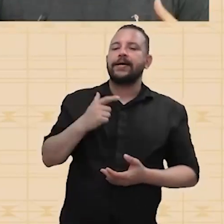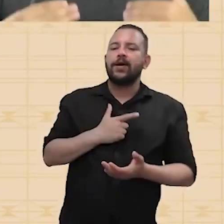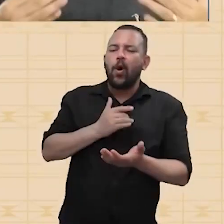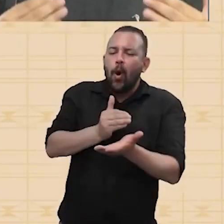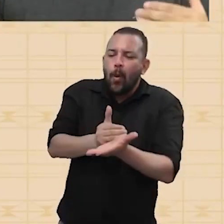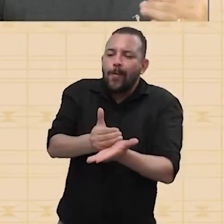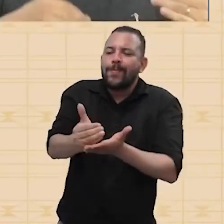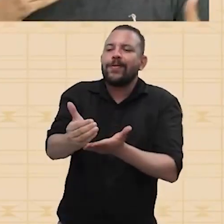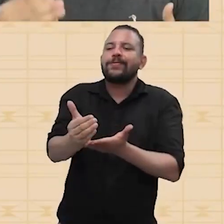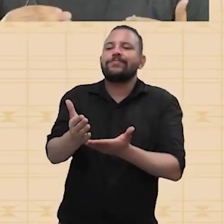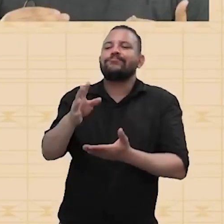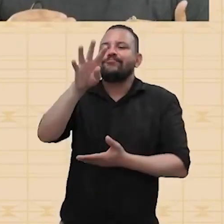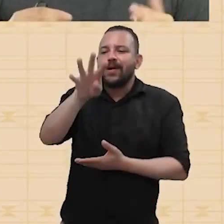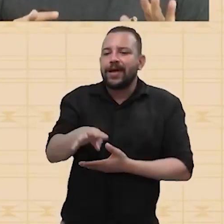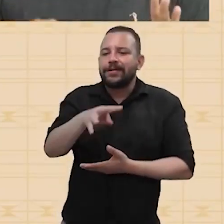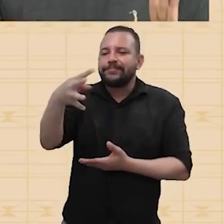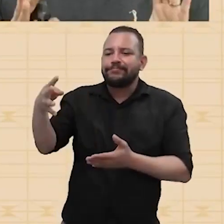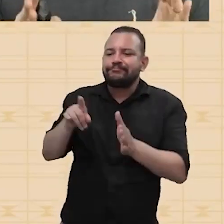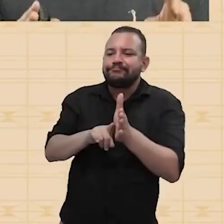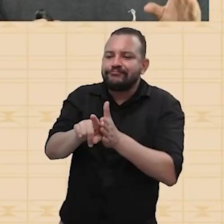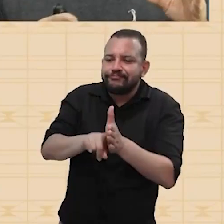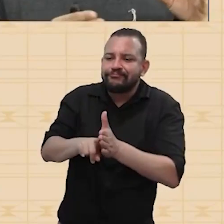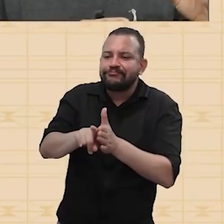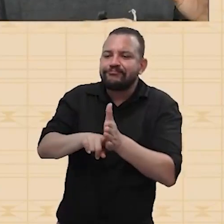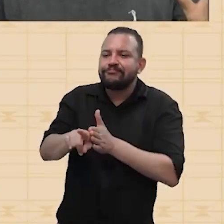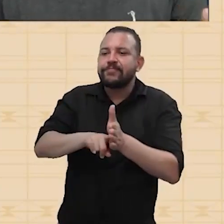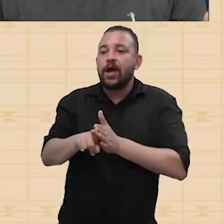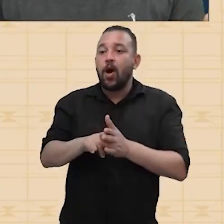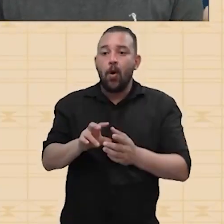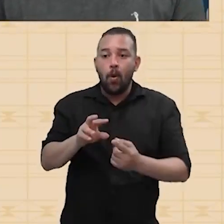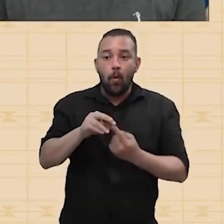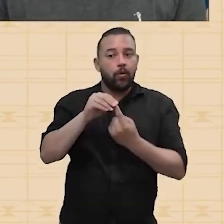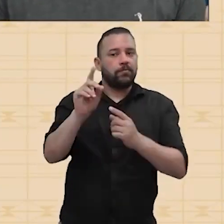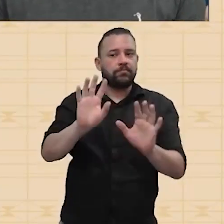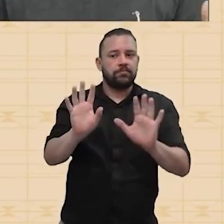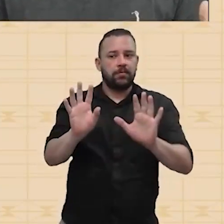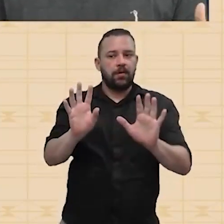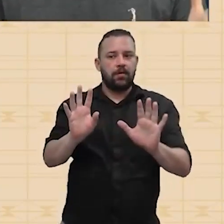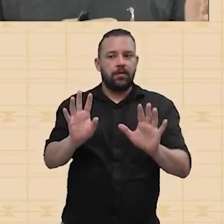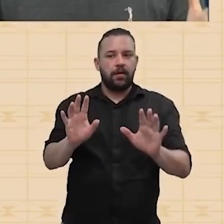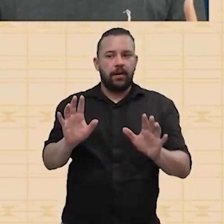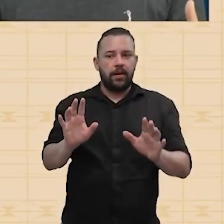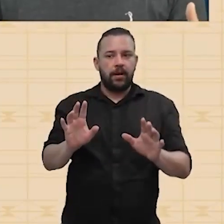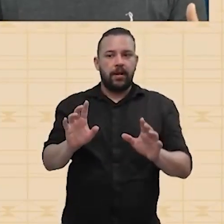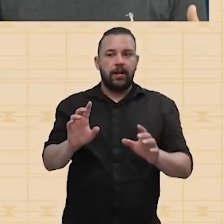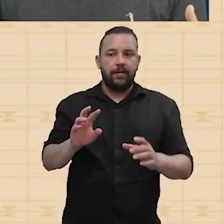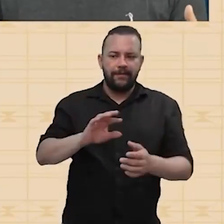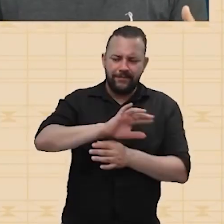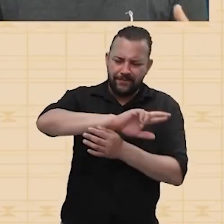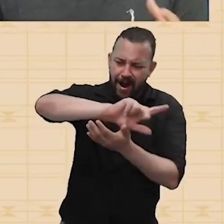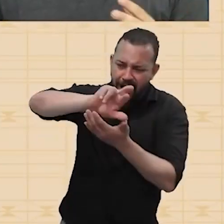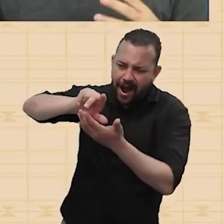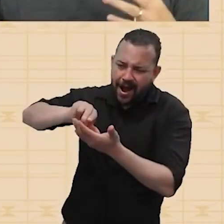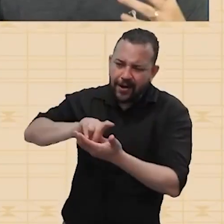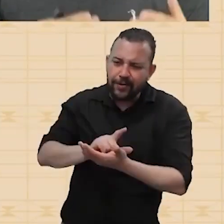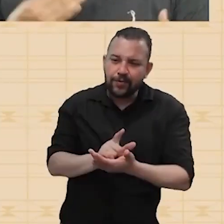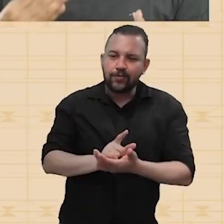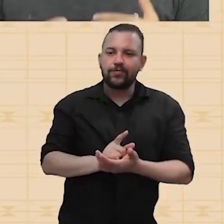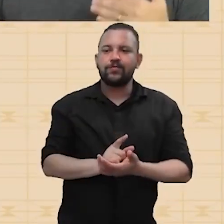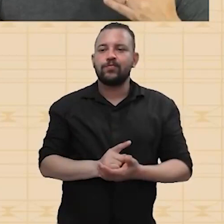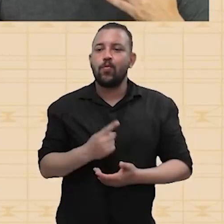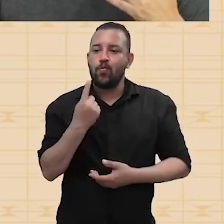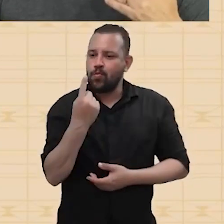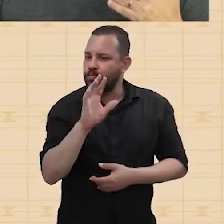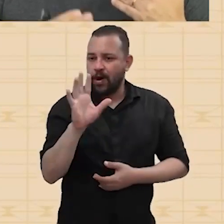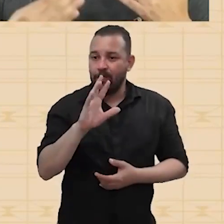que iniciaram essas pesquisas, tá? Ele não é o único que colaborou para a tabela periódica, mas foi